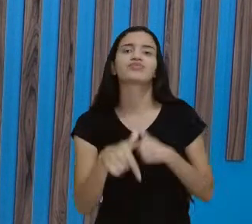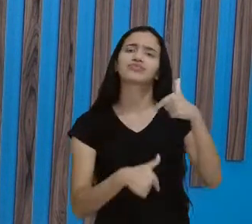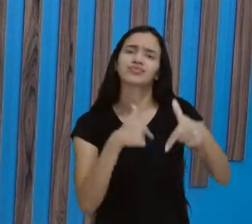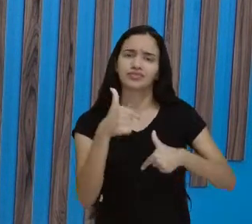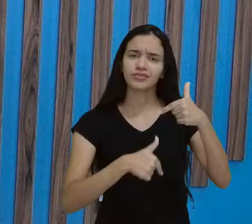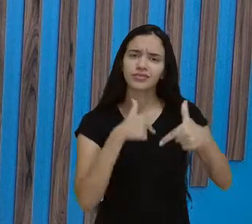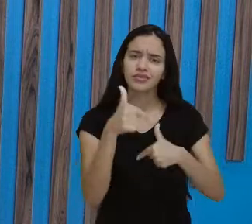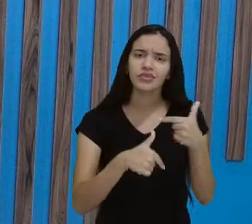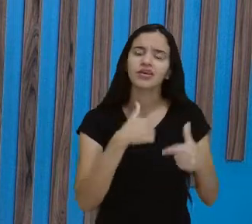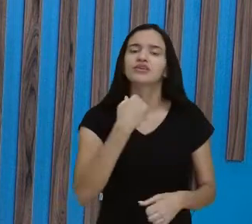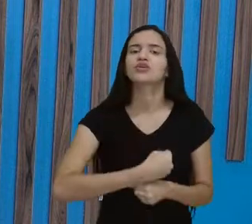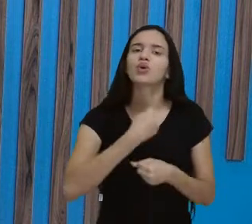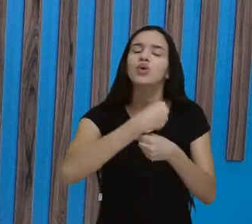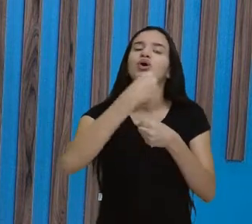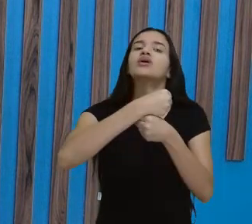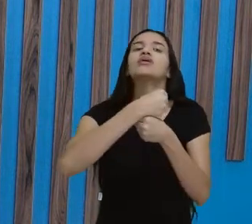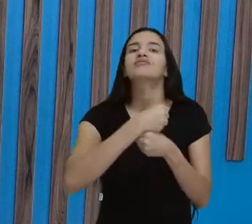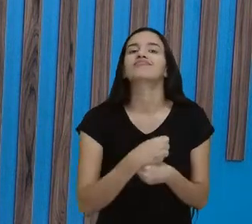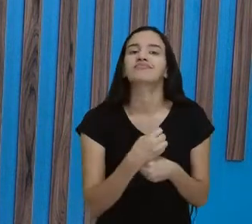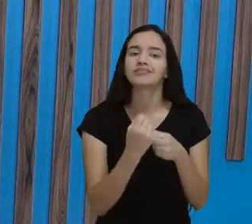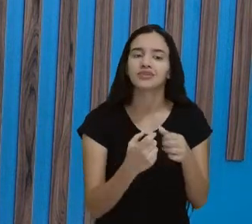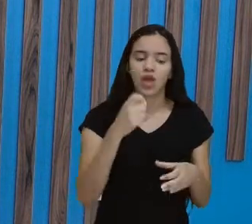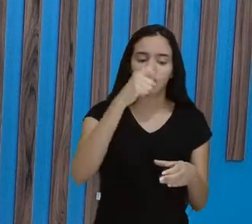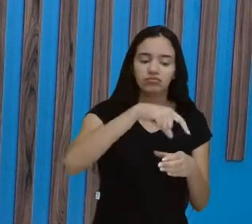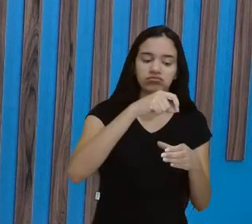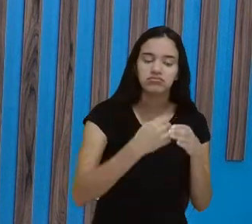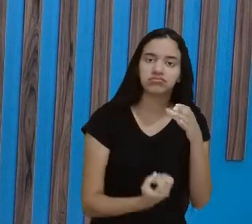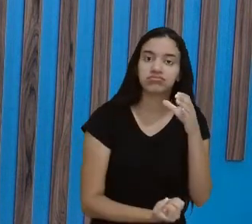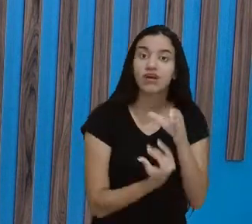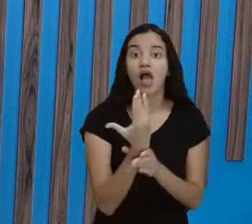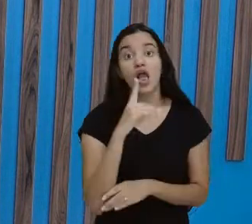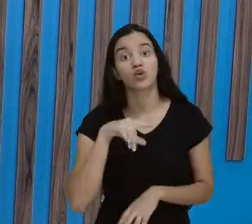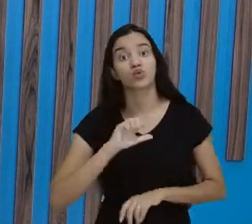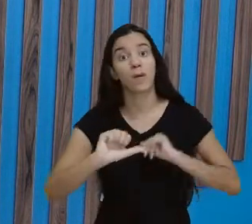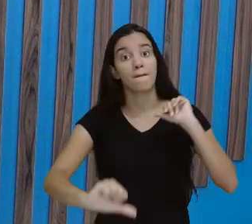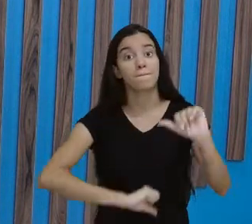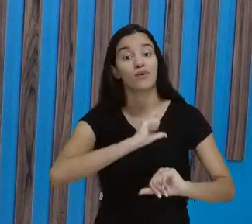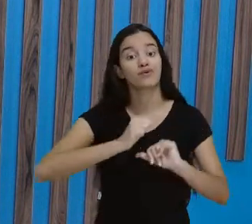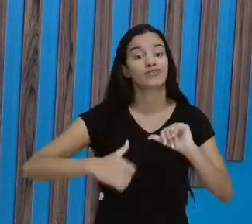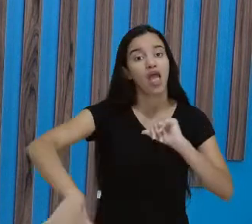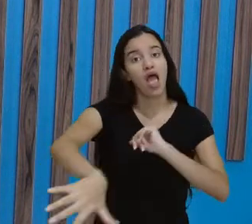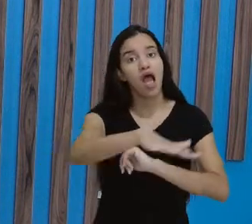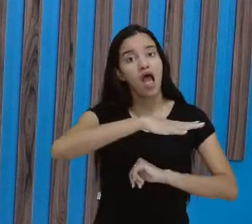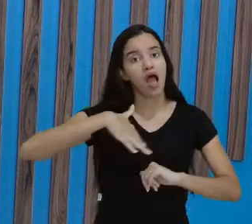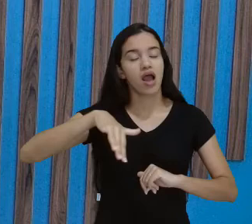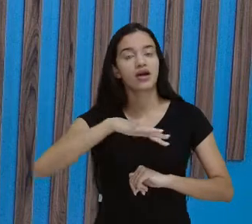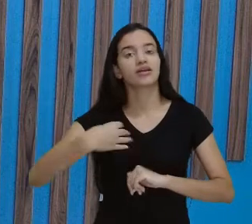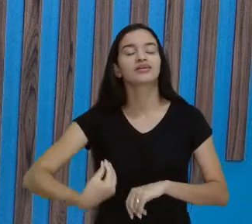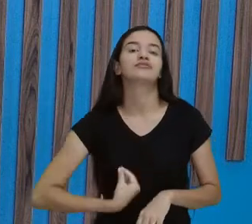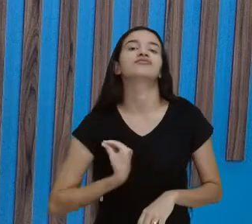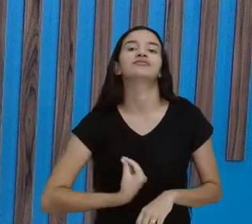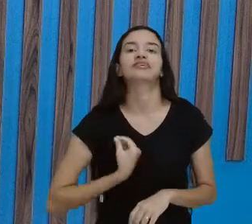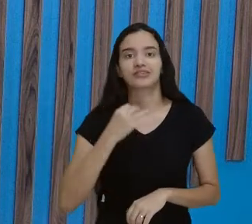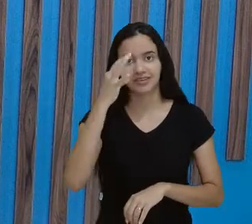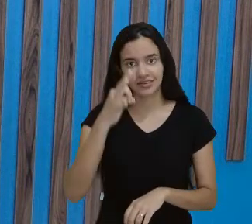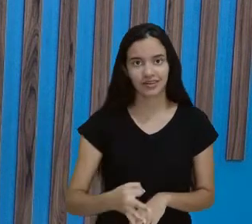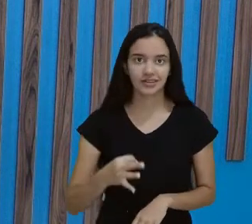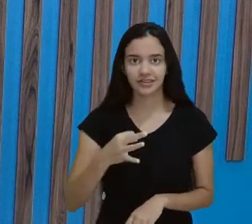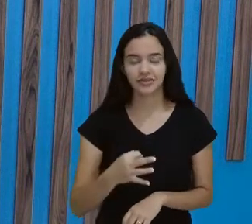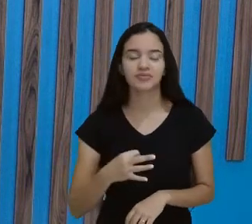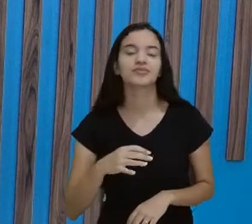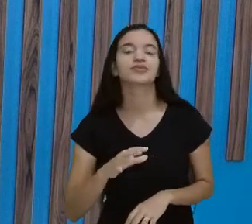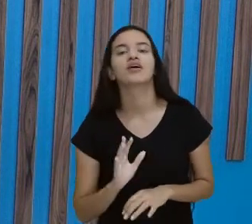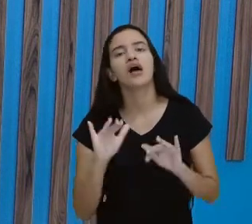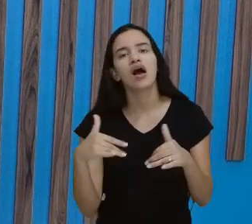faço de construção, de plantação, eu estou modificando o espaço em que eu vivo, tá? Para o meu